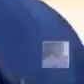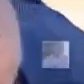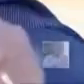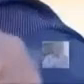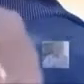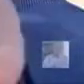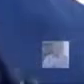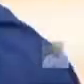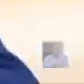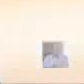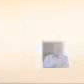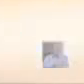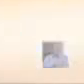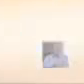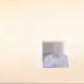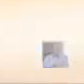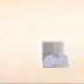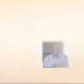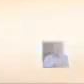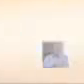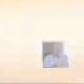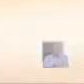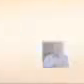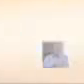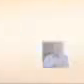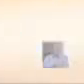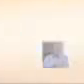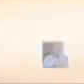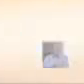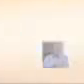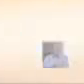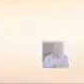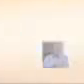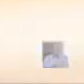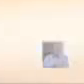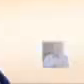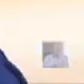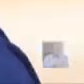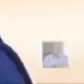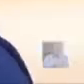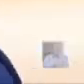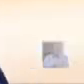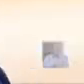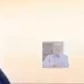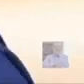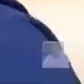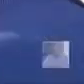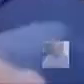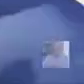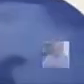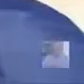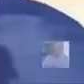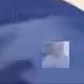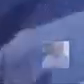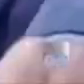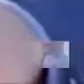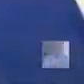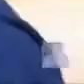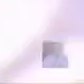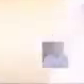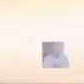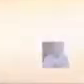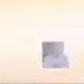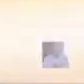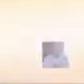era uma casa aqui 82 eu gravei um vídeo com meu filho jogando bola na rua porque as pessoas